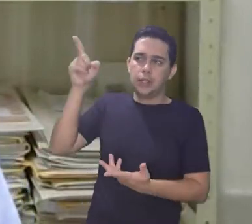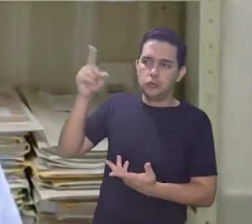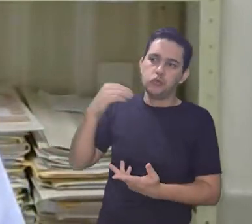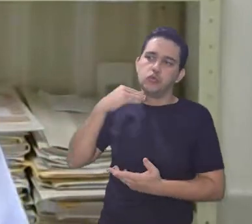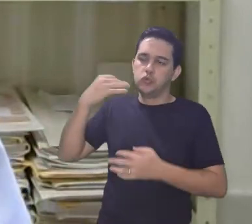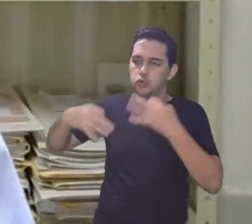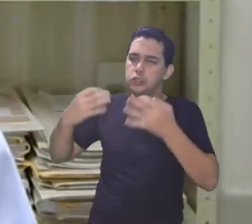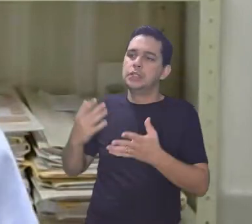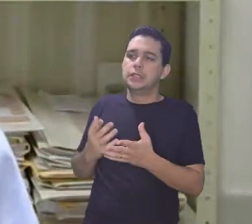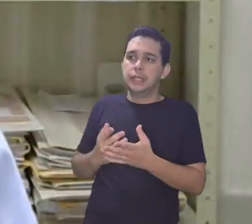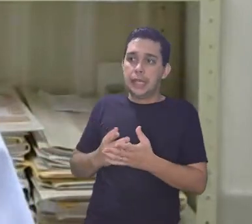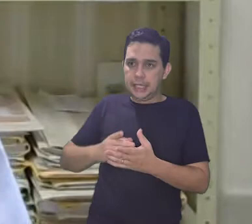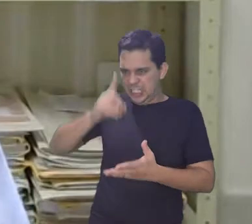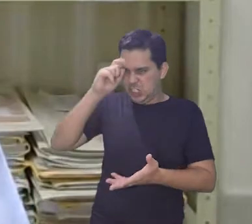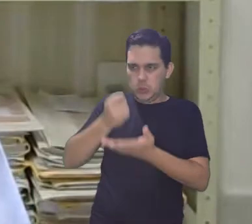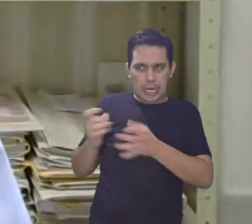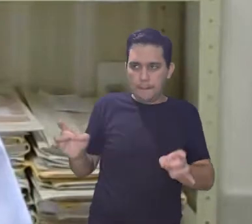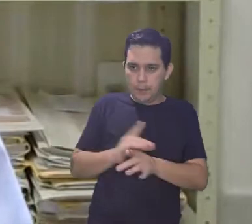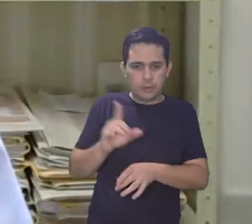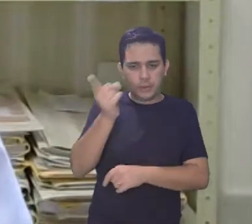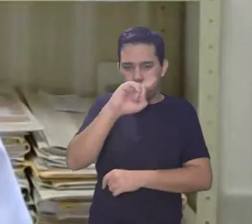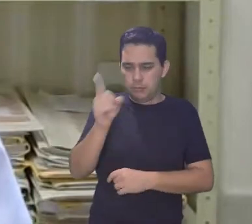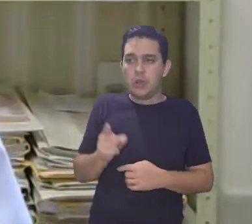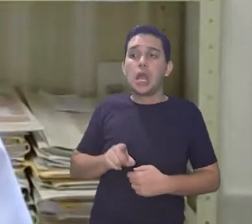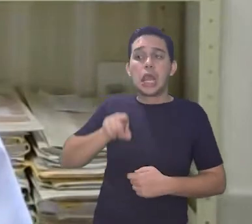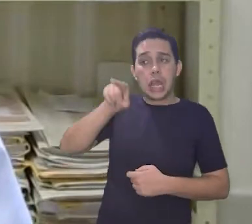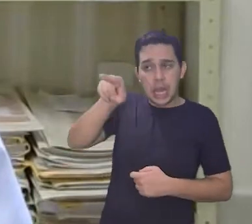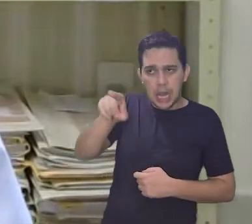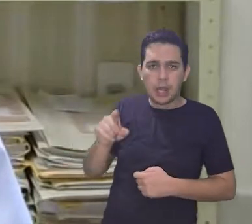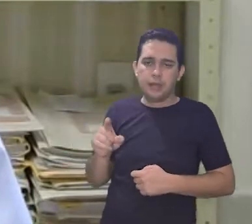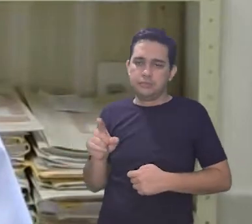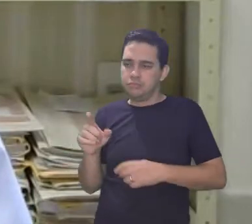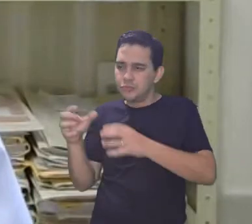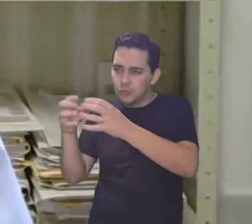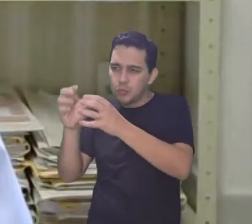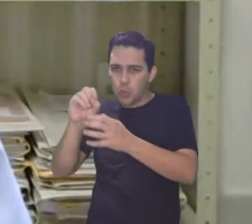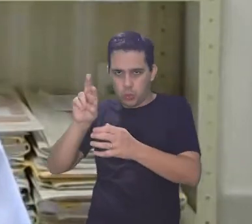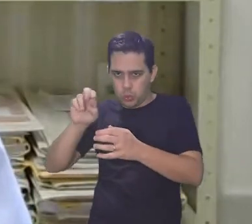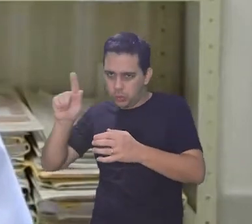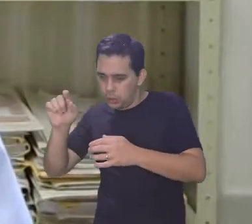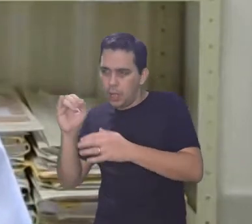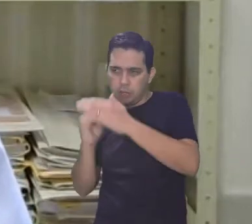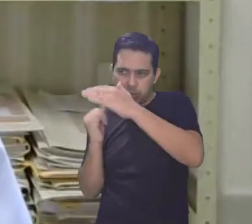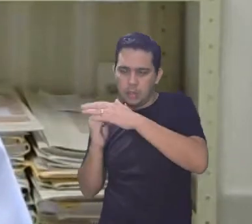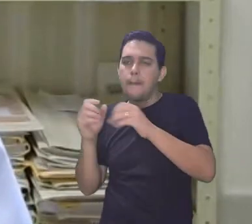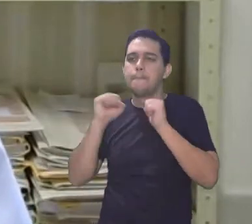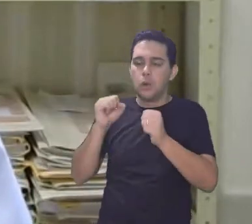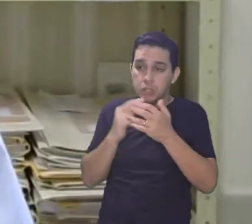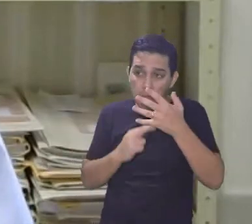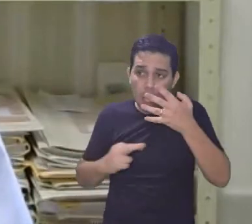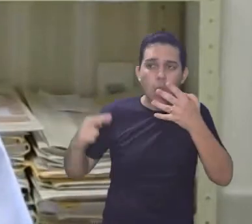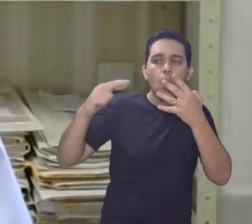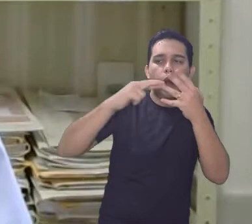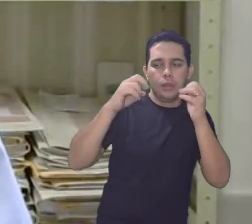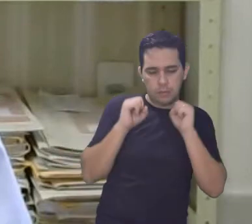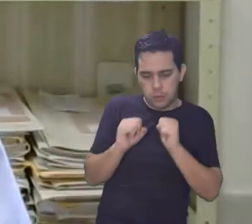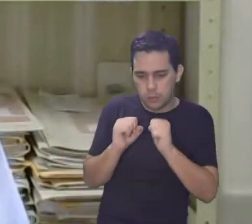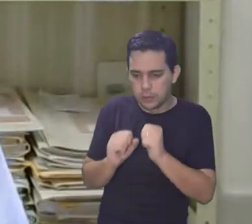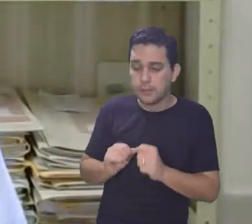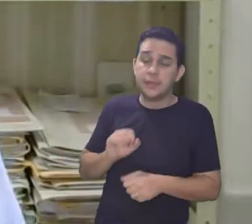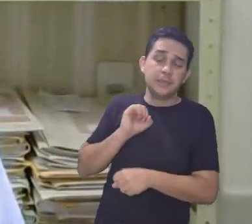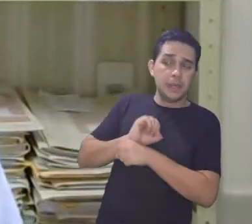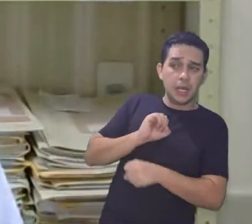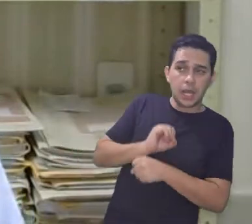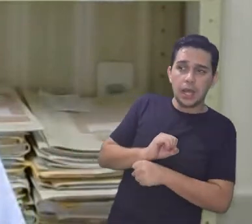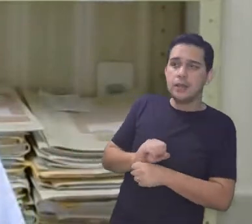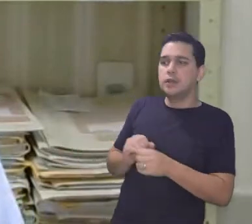recurso, né? Pode ser que a Fundação recorra, mas a gente vai acompanhar, né, ao final desse prazo que foi concedido, porque, veja